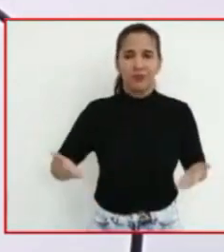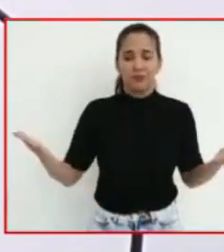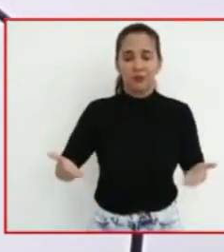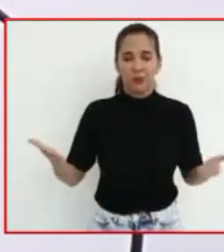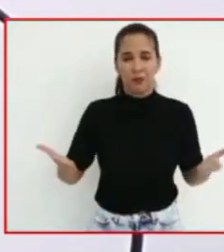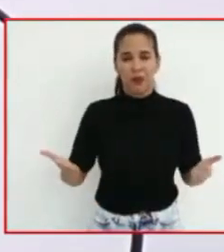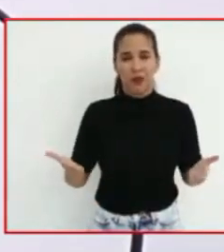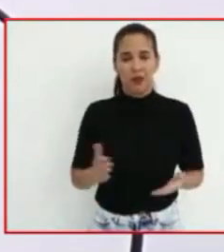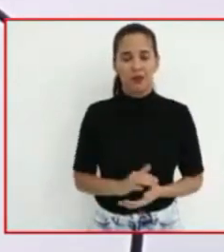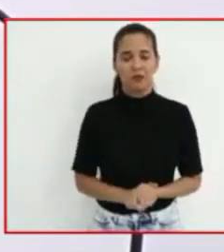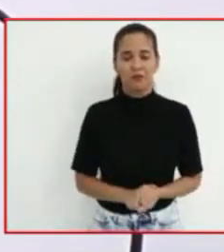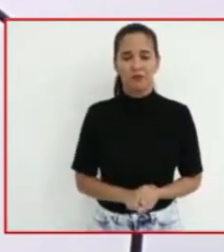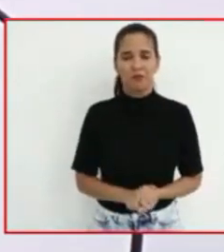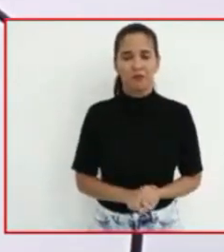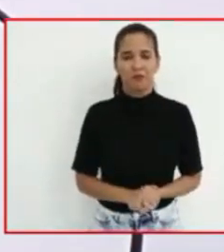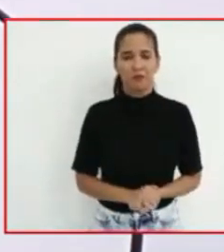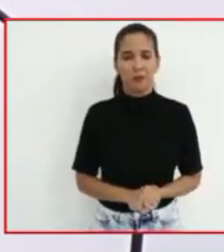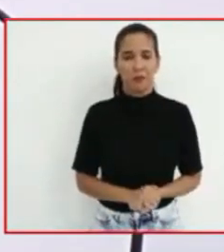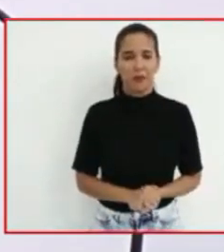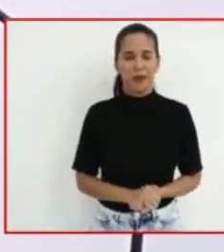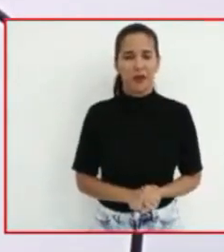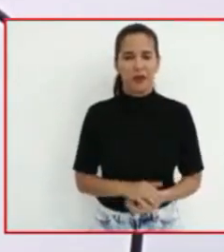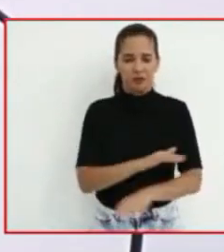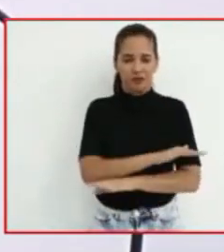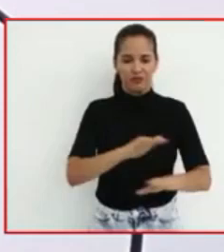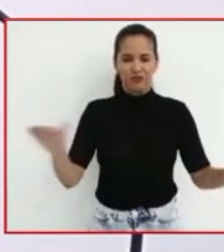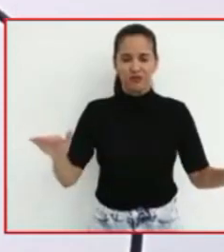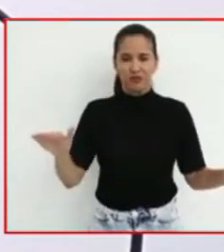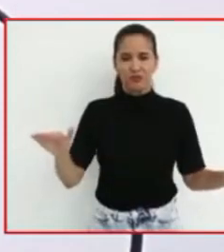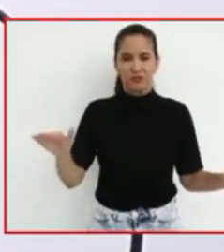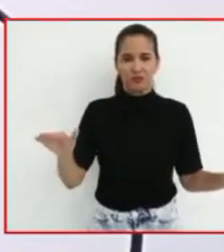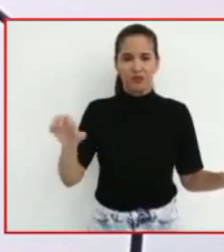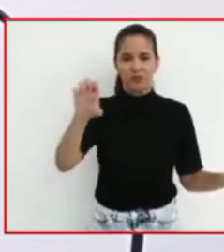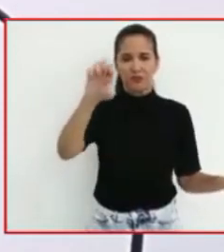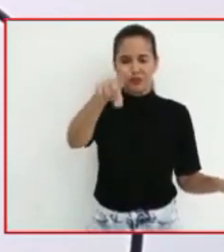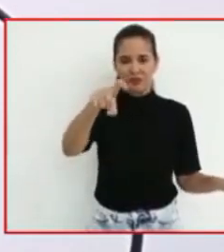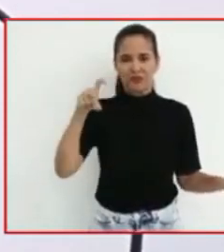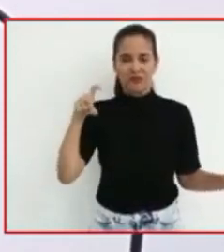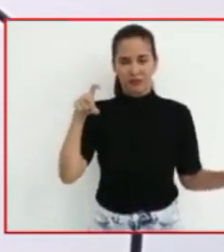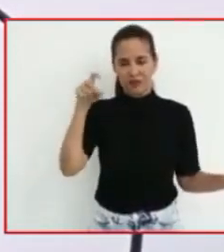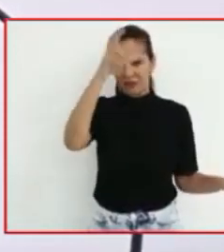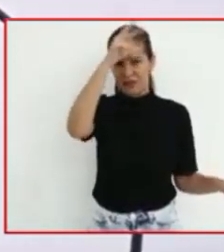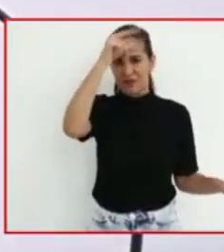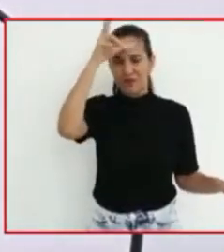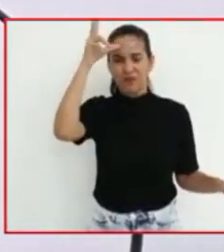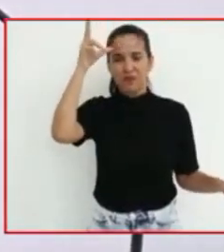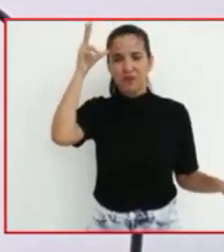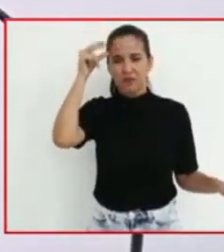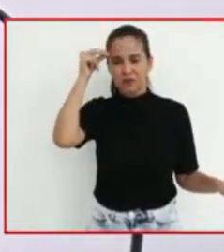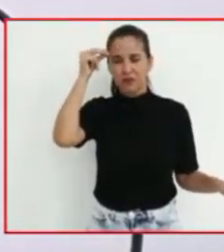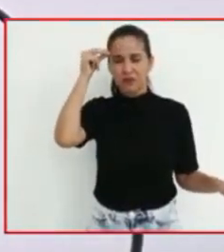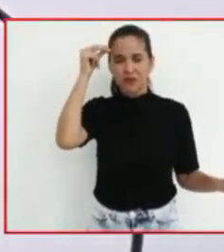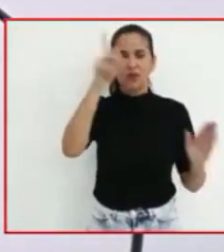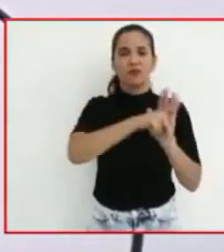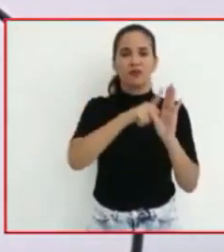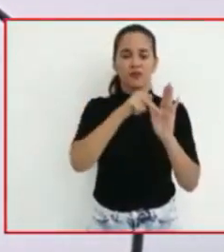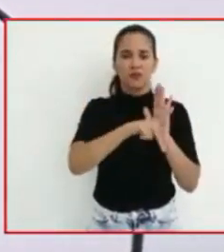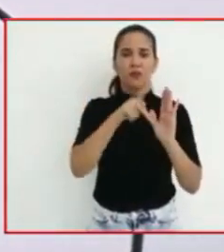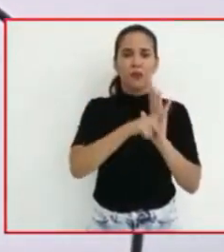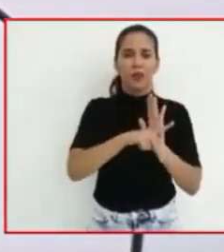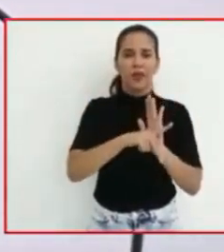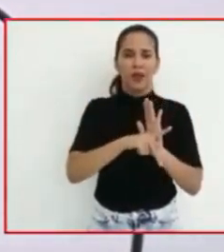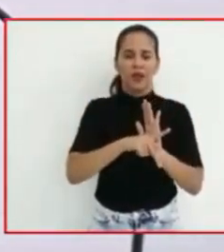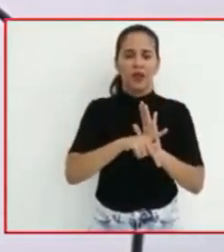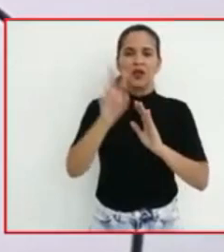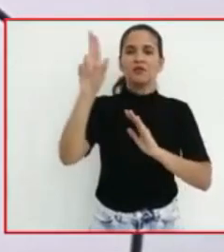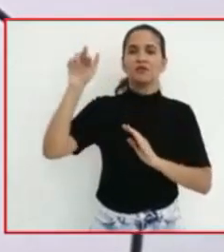Hoje, eu acho que um dos maiores motivos de eu ter rompido com o ex-prefeito de Bataguaçu foi a questão desse projeto, que eu não me